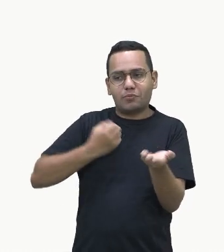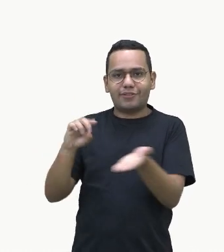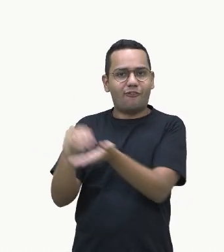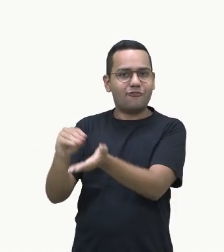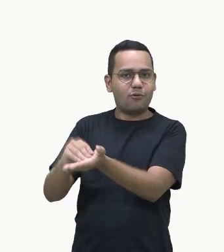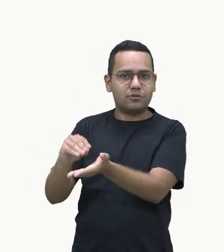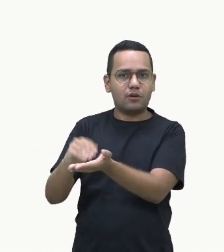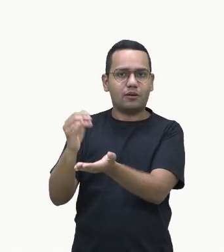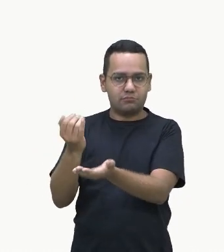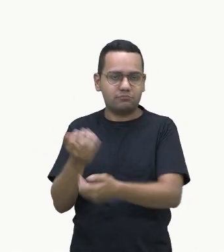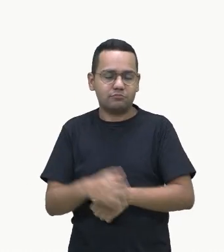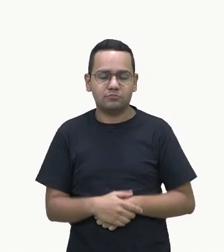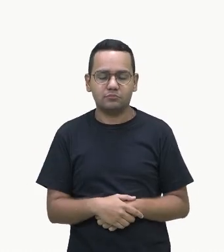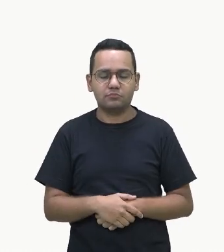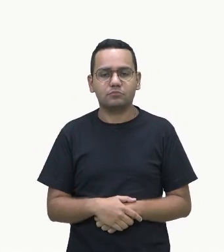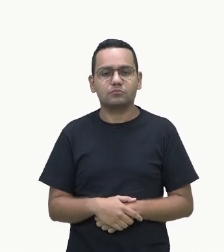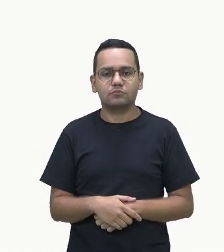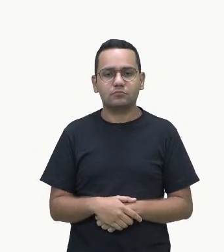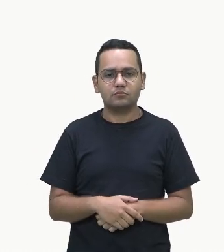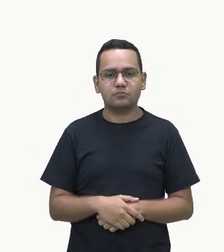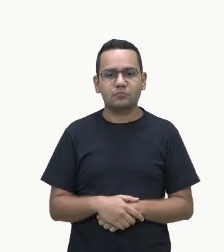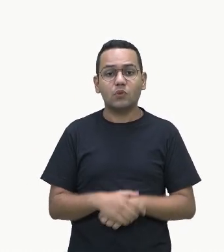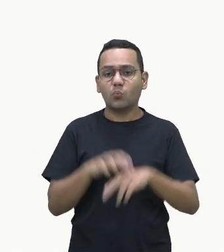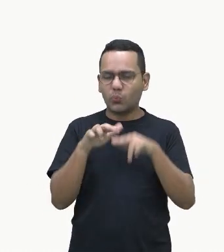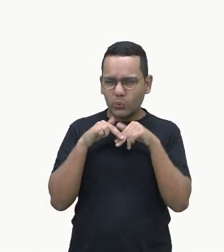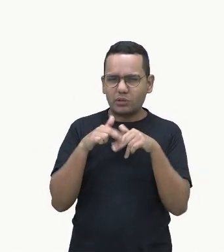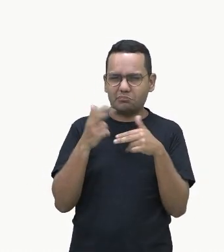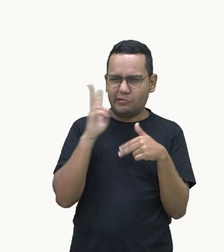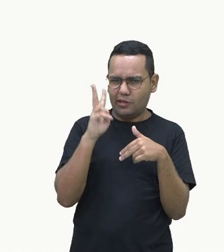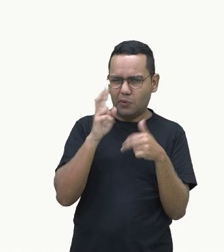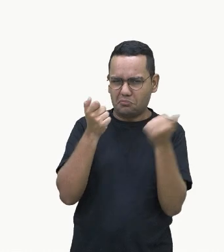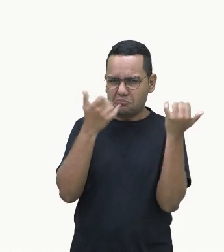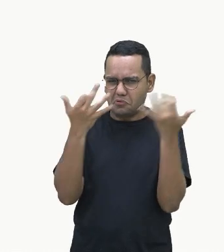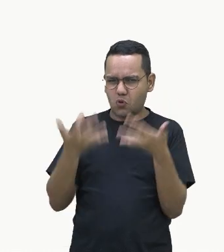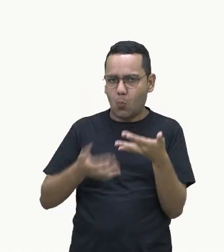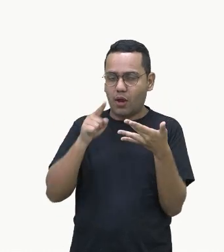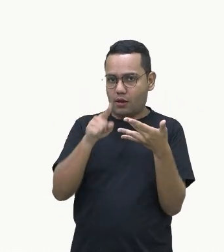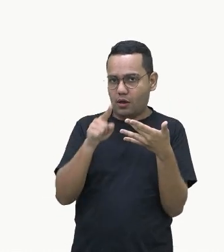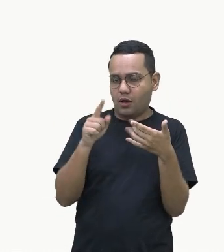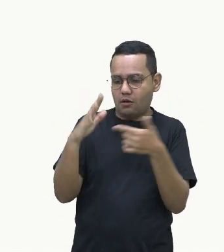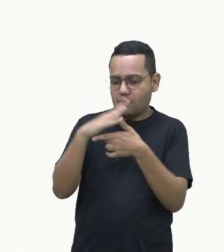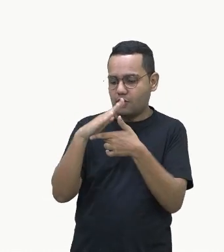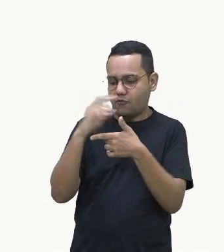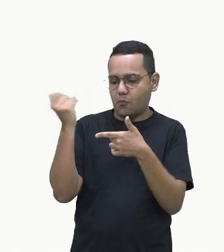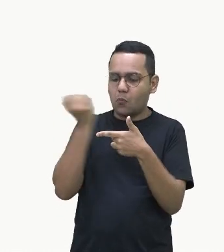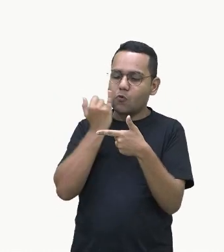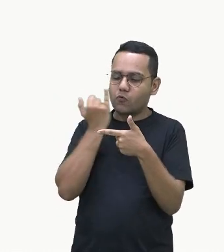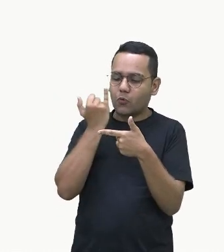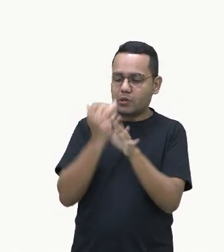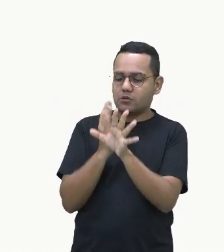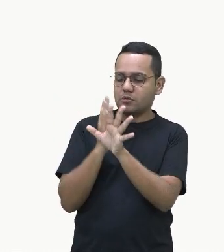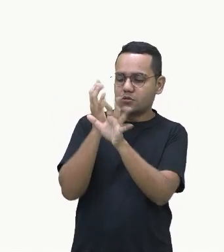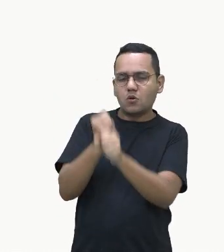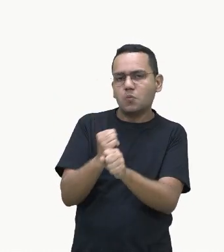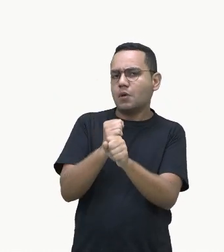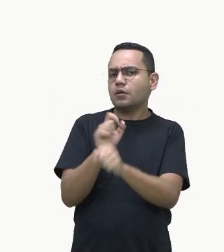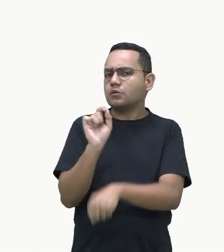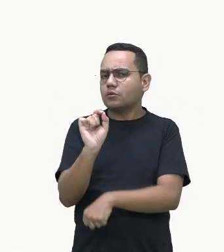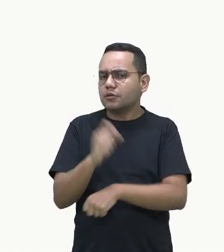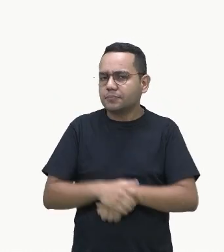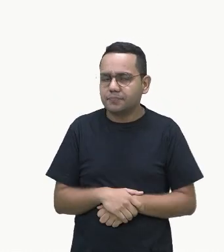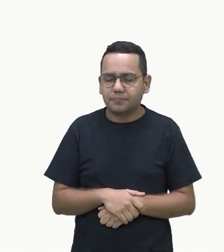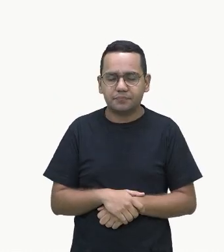métricas, não é, como eu disse para vocês, são importantes aqui no estudo da geometria plana, porque ela vai facilitar para você